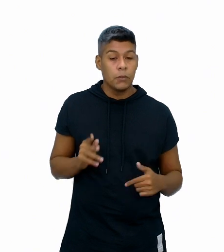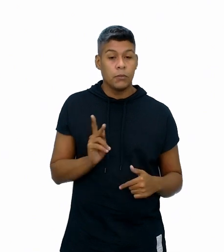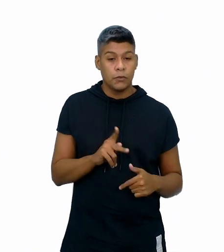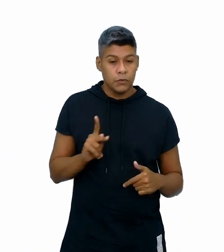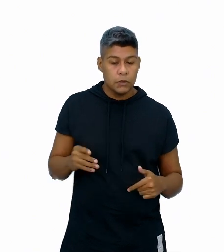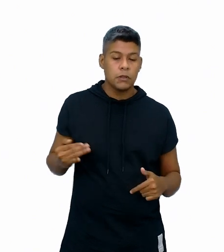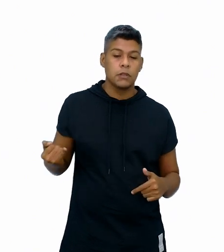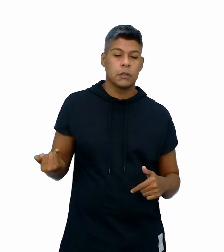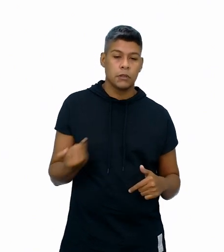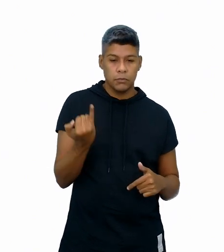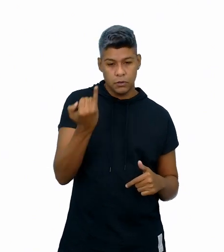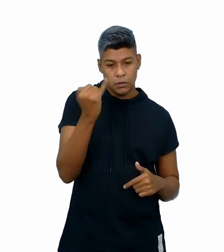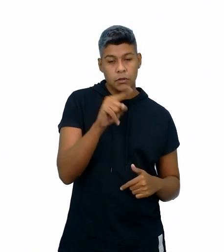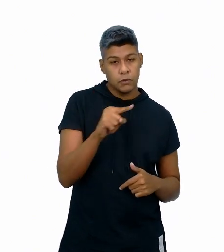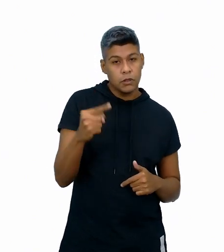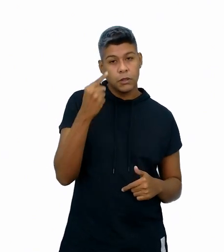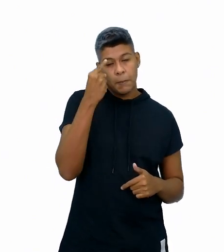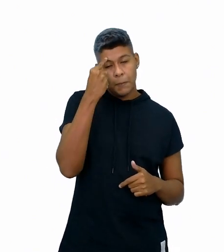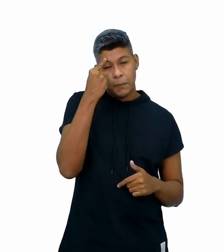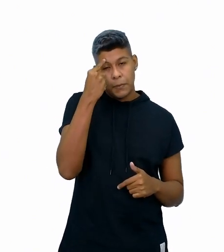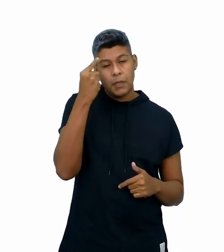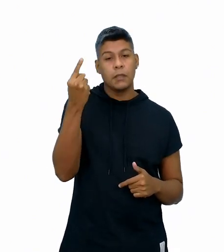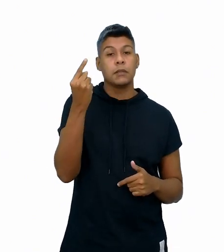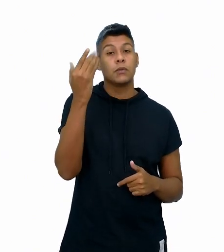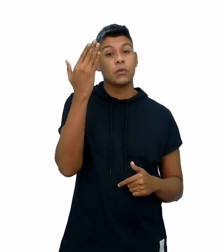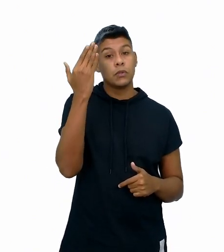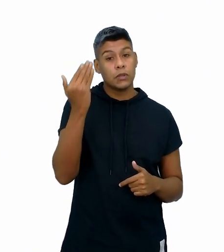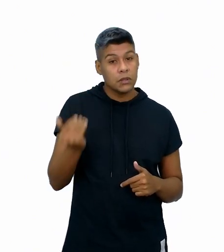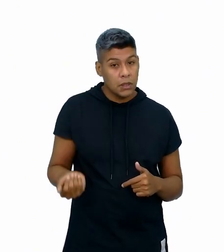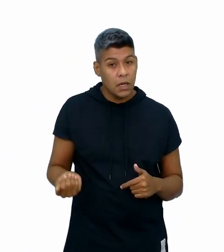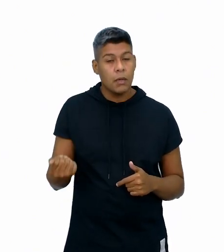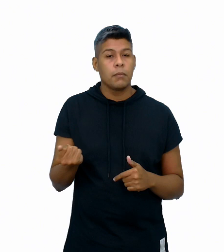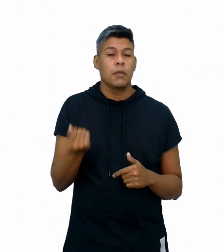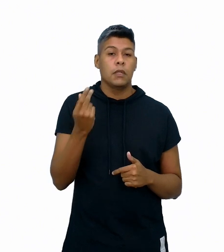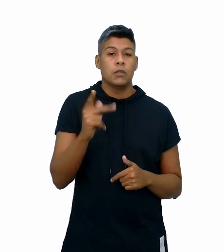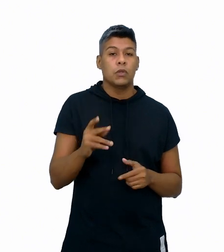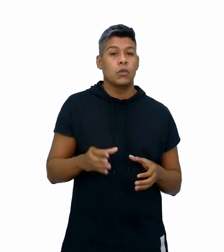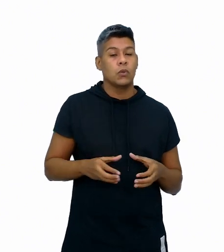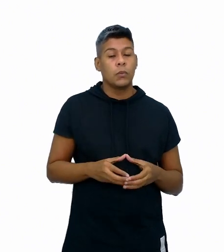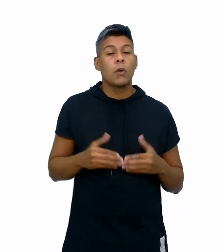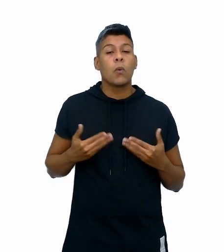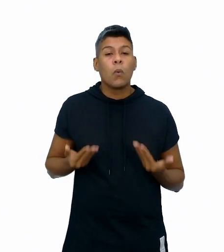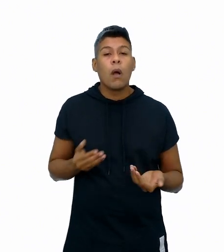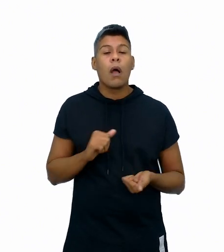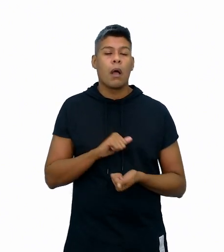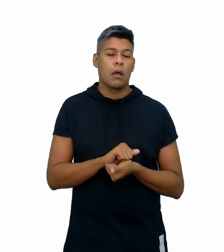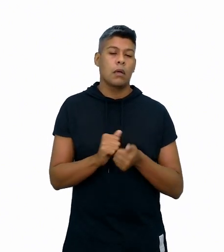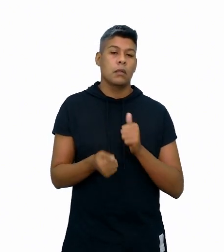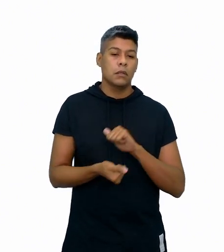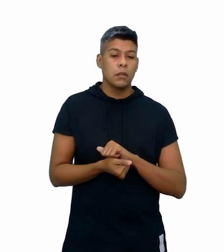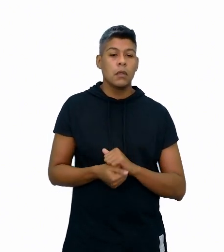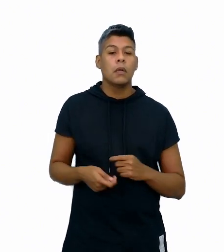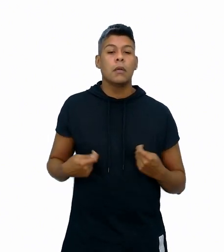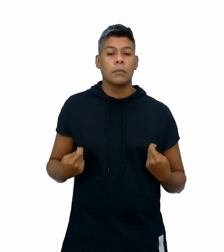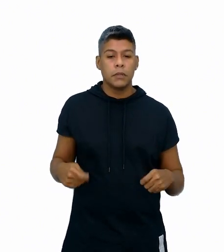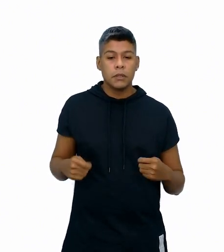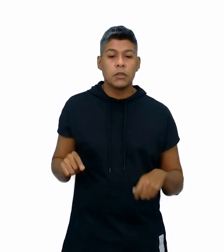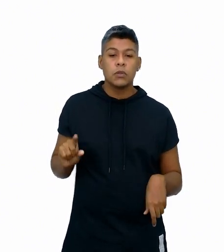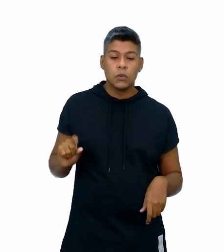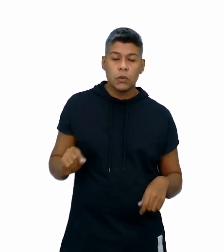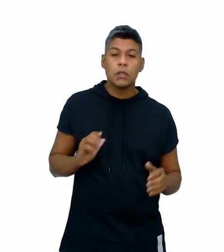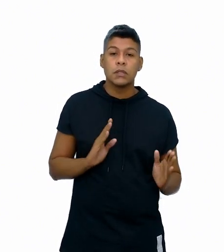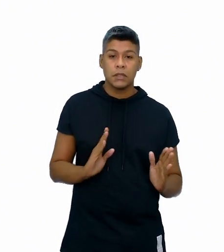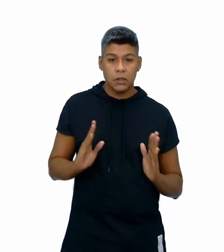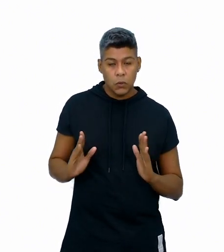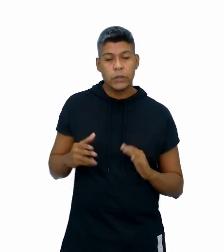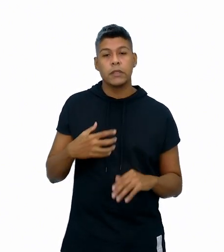professores, é muito importante que vocês pensem nos saberes da sua turma, quais ajustes são necessários para que a sequência